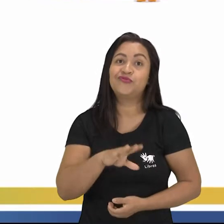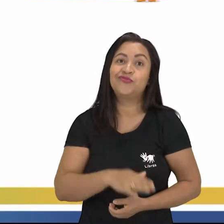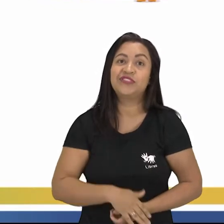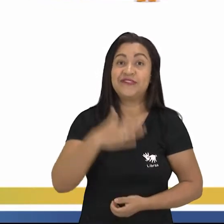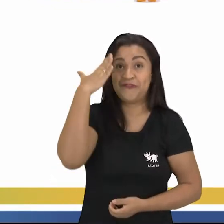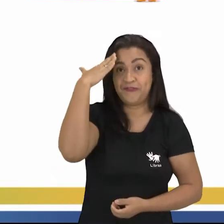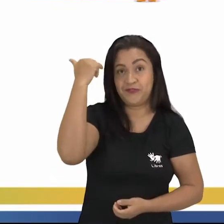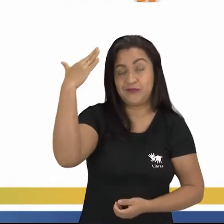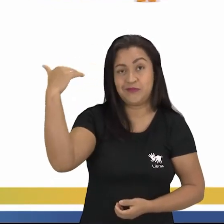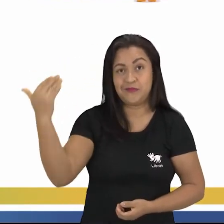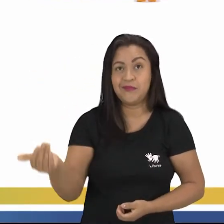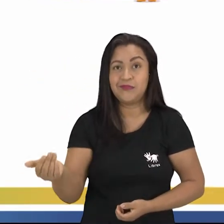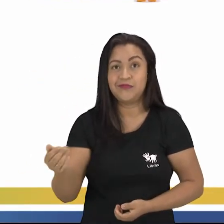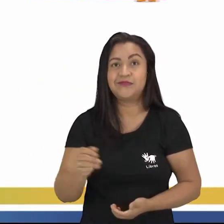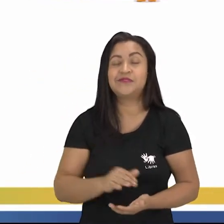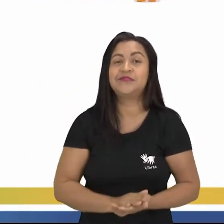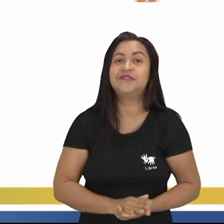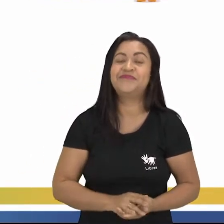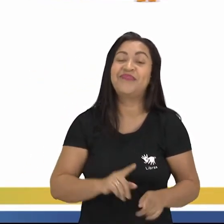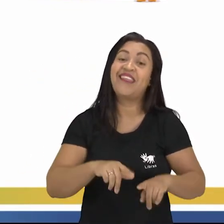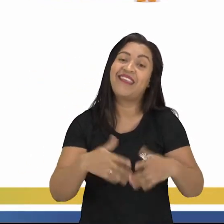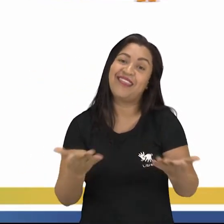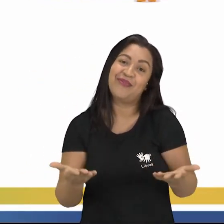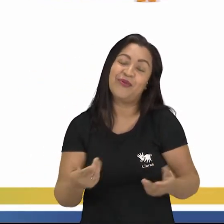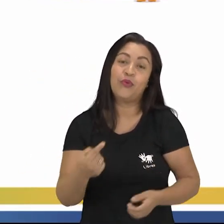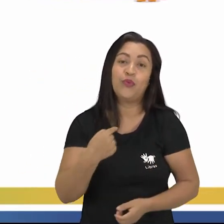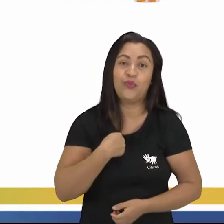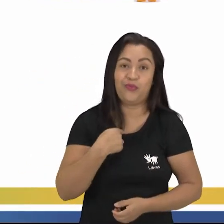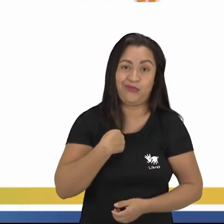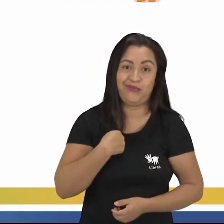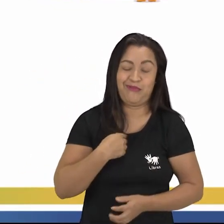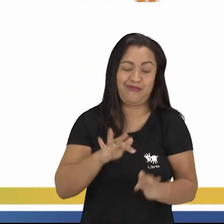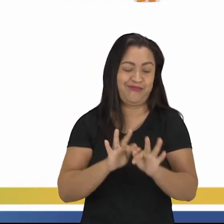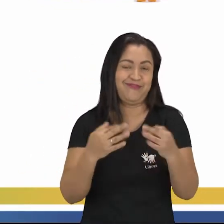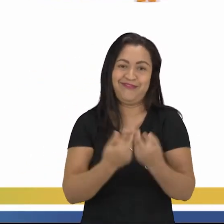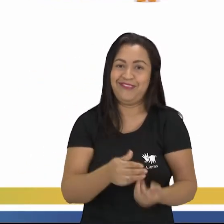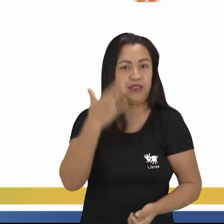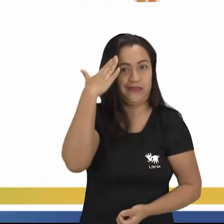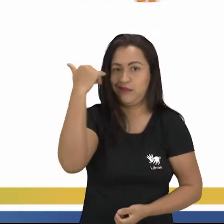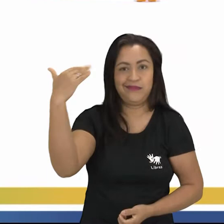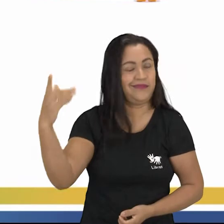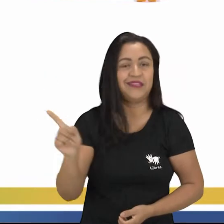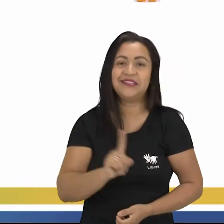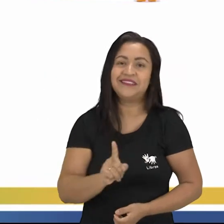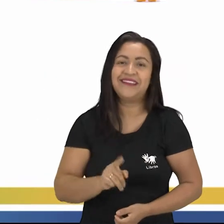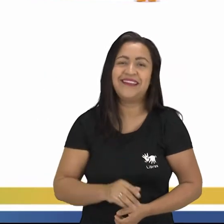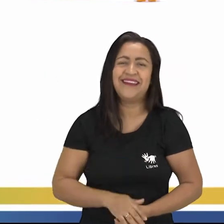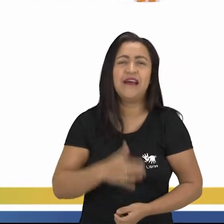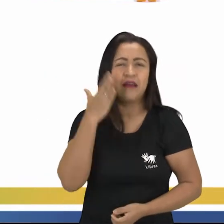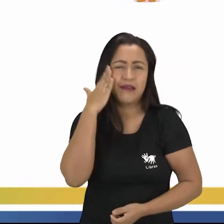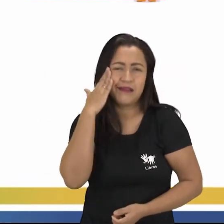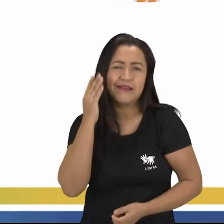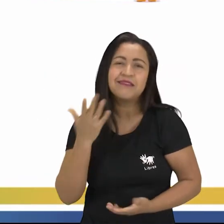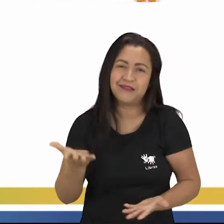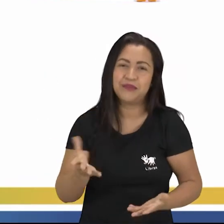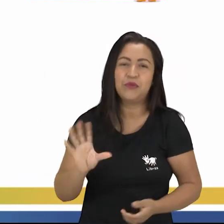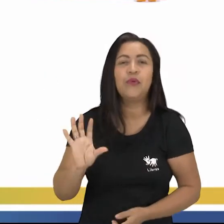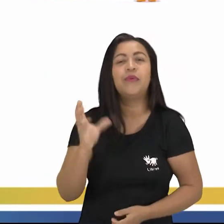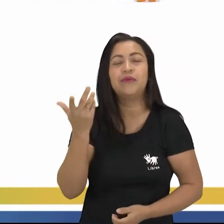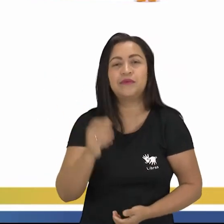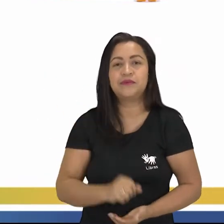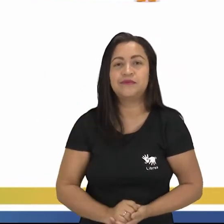meus pais não são celebridades, então eles não são muito famosos. Você entendeu como é a second conditional? É